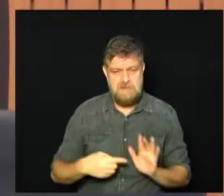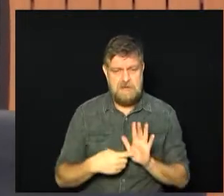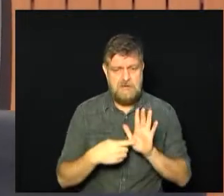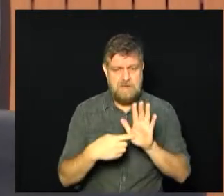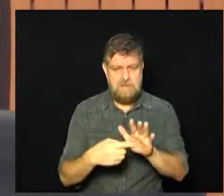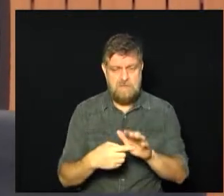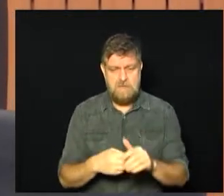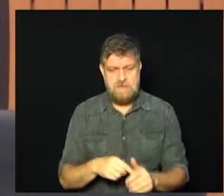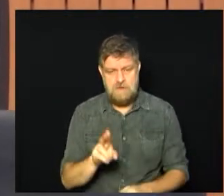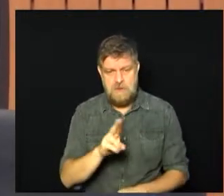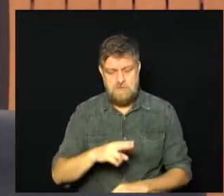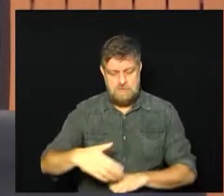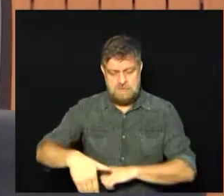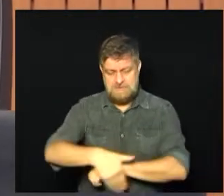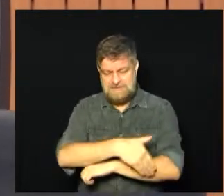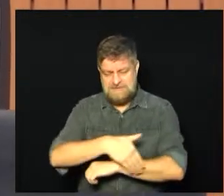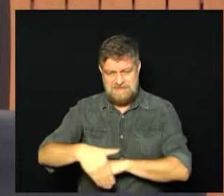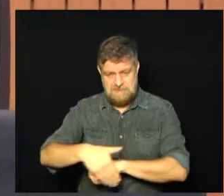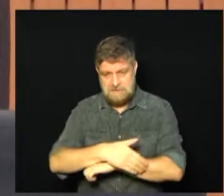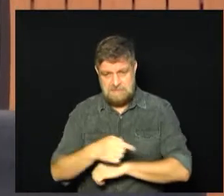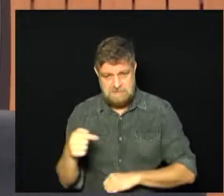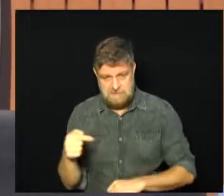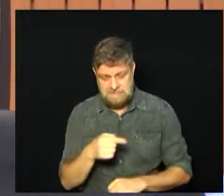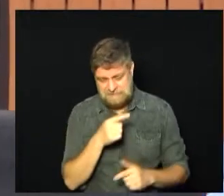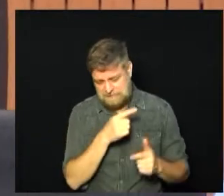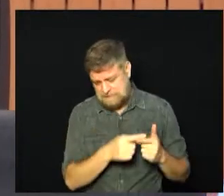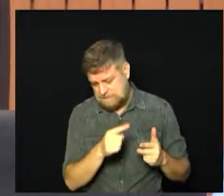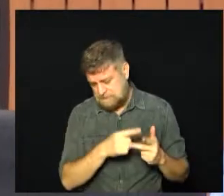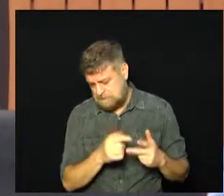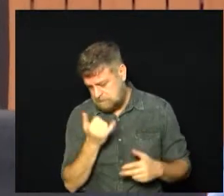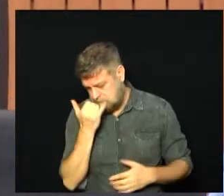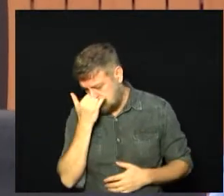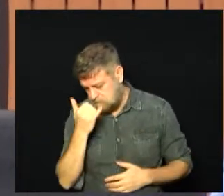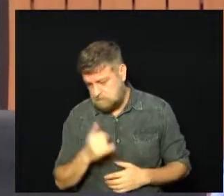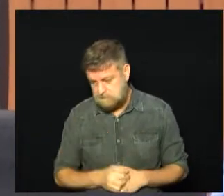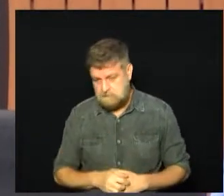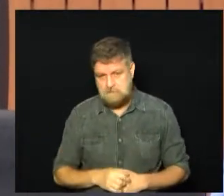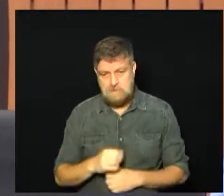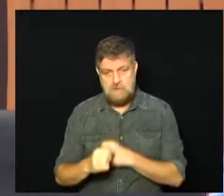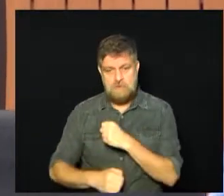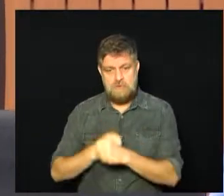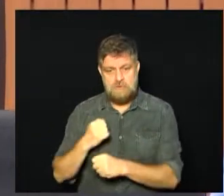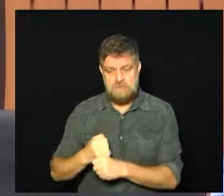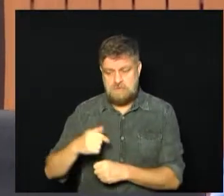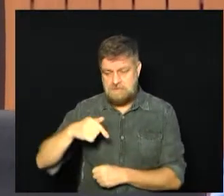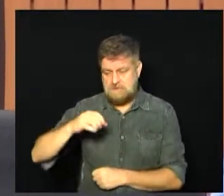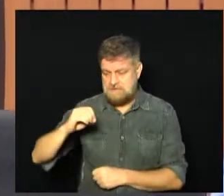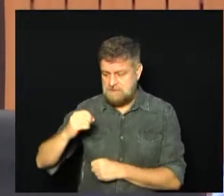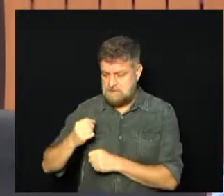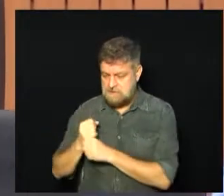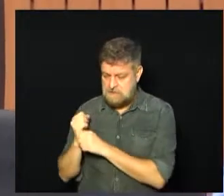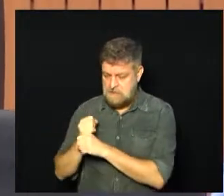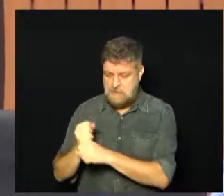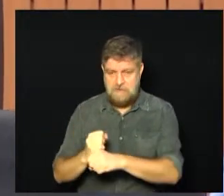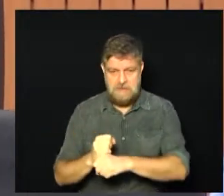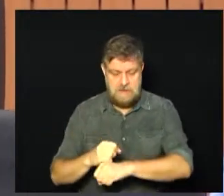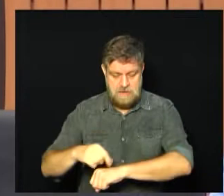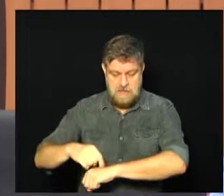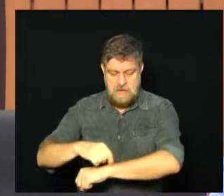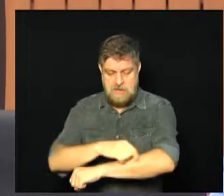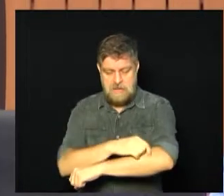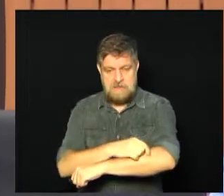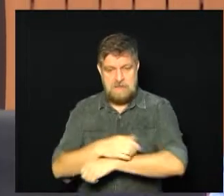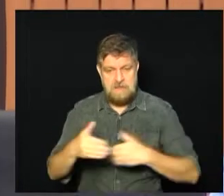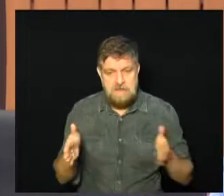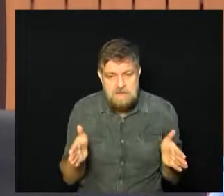da via. E nós começamos a ver, ao longo dos anos, da década de 70 para cá, as calçadas diminuindo cada vez mais para